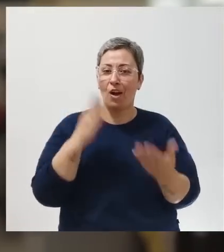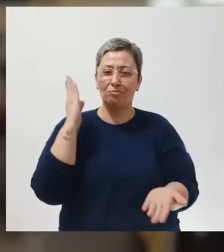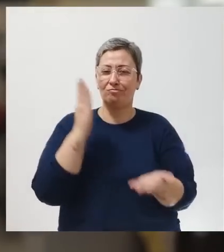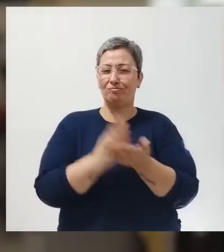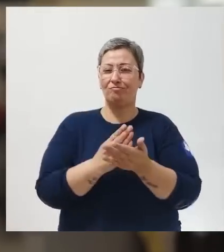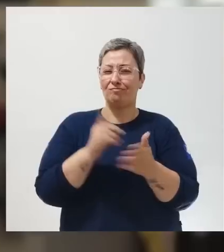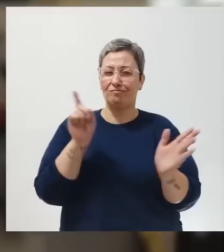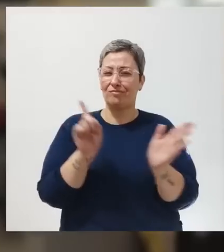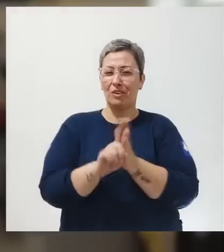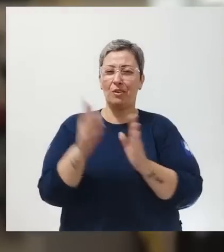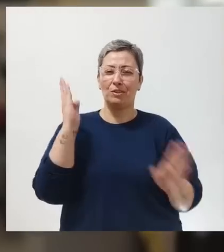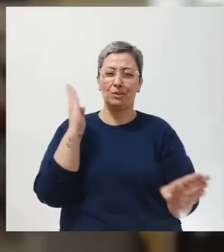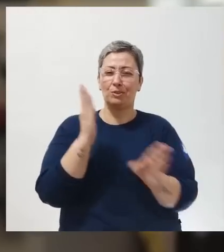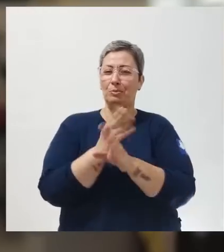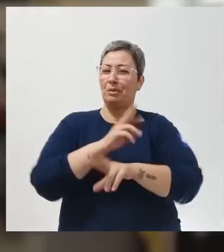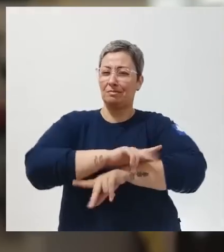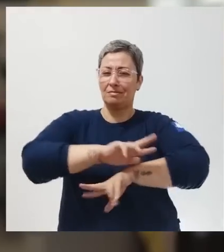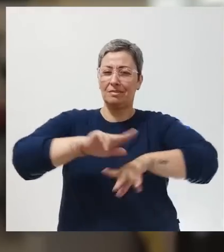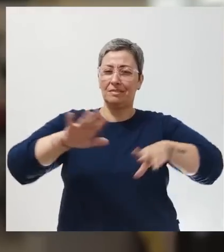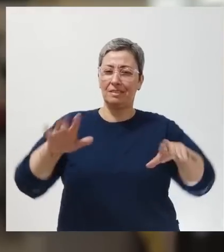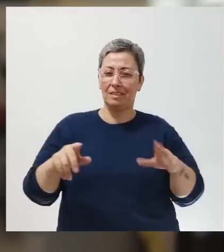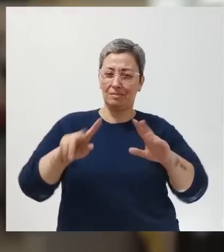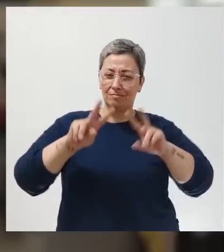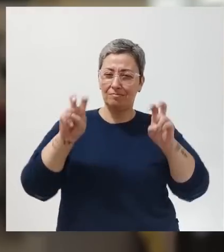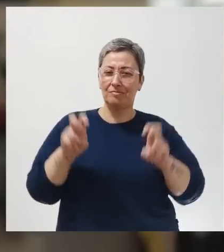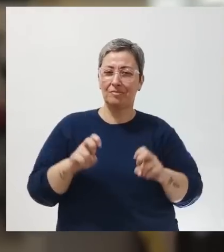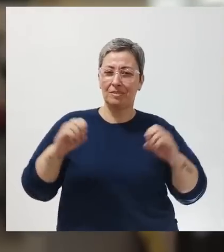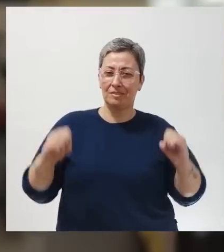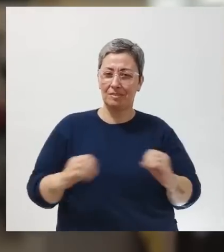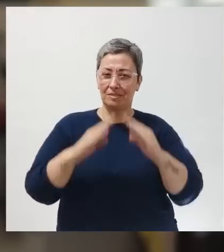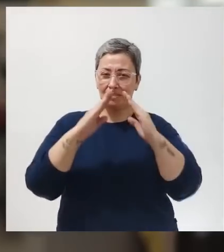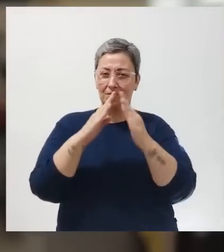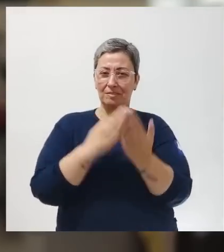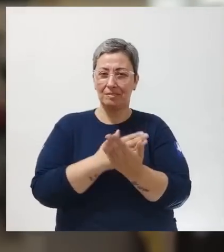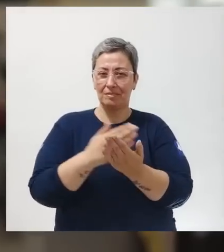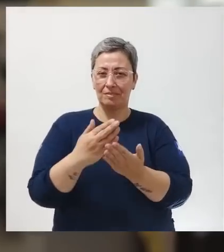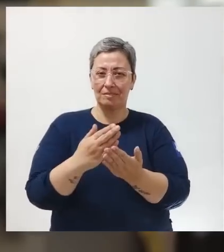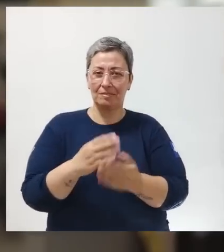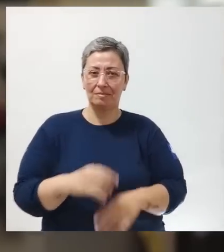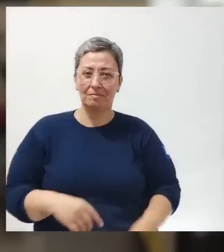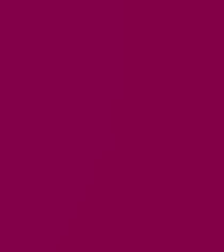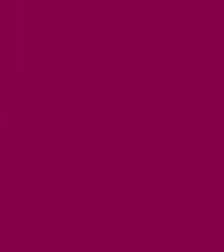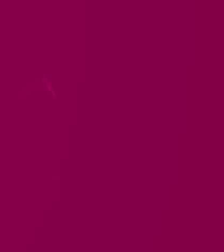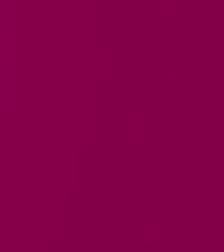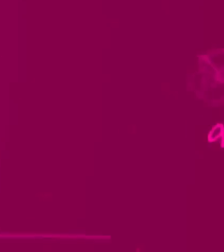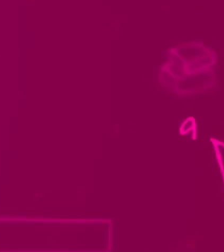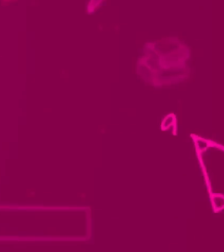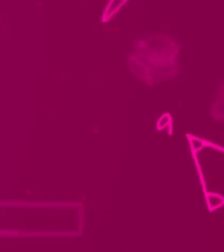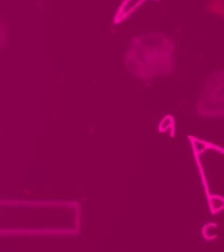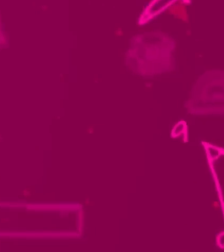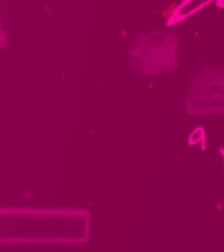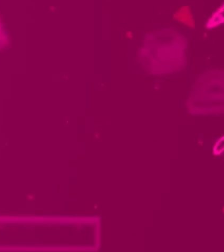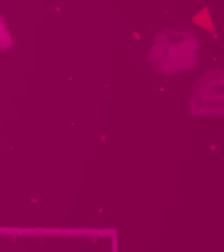agora, chega de perguntas e vamos descobrir muitas coisas sobre ele. O programa vai começar.